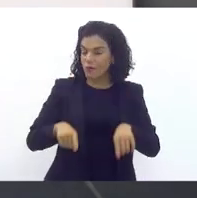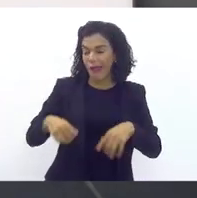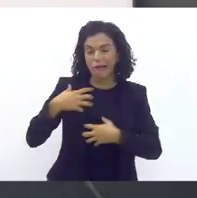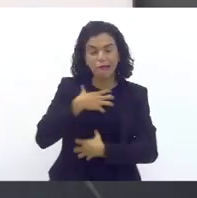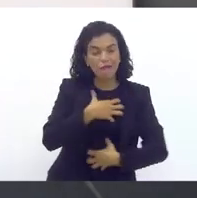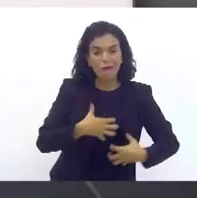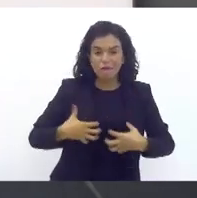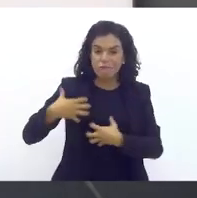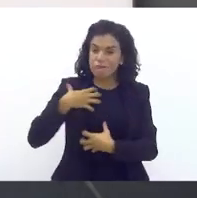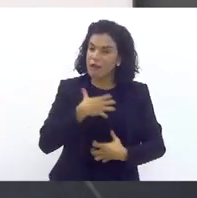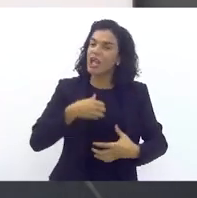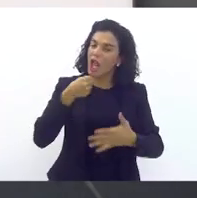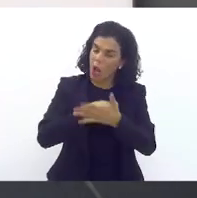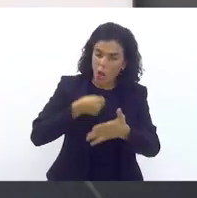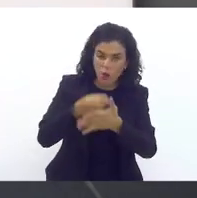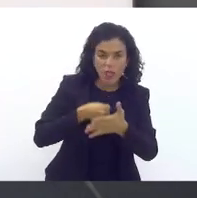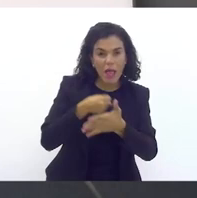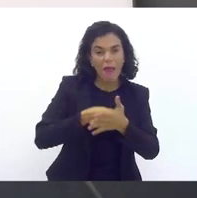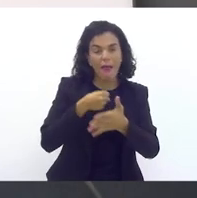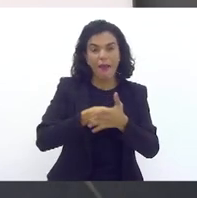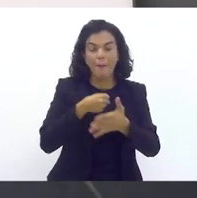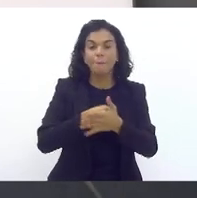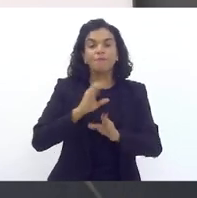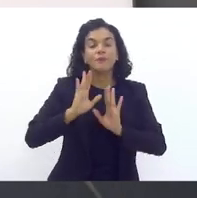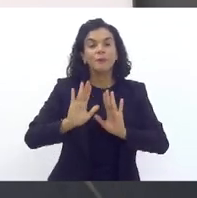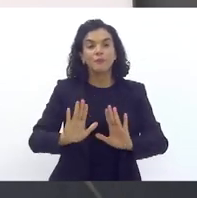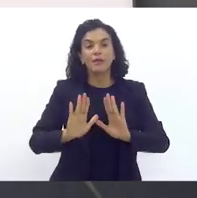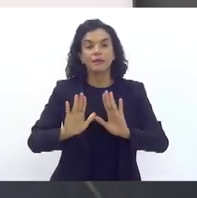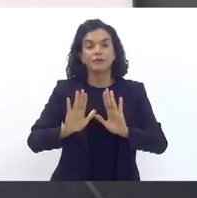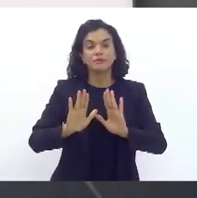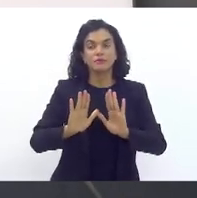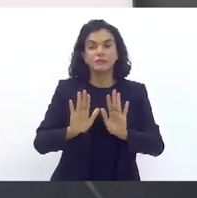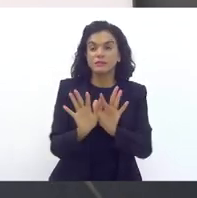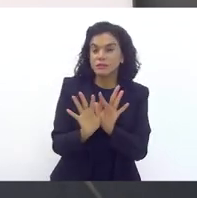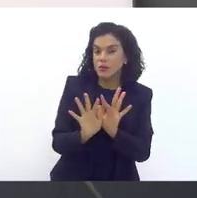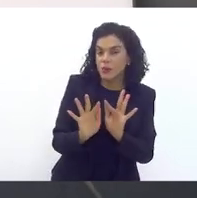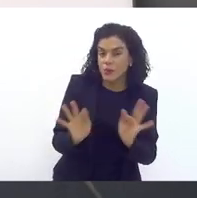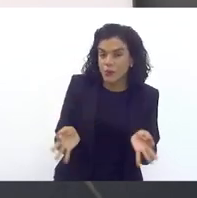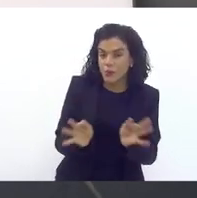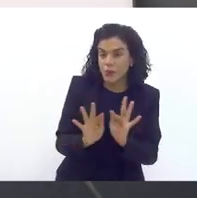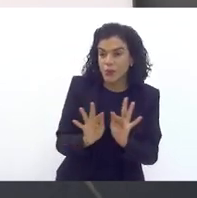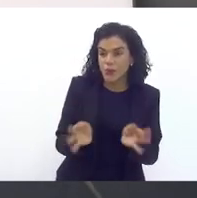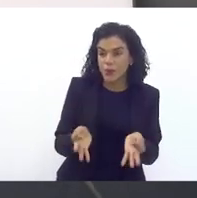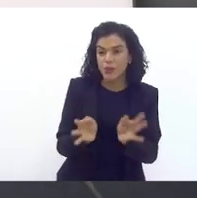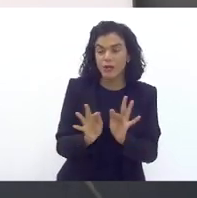esferas, mas foi basicamente o